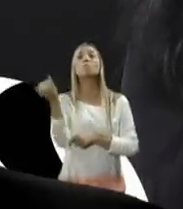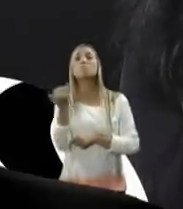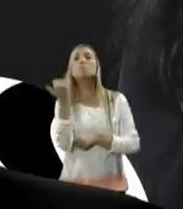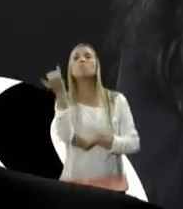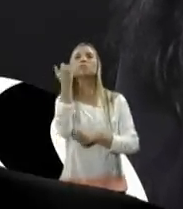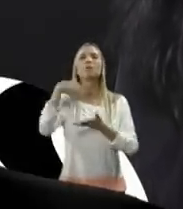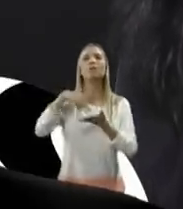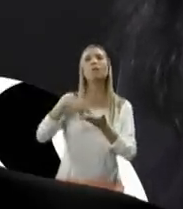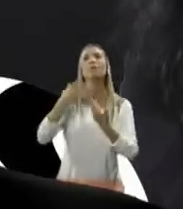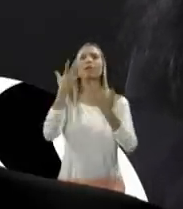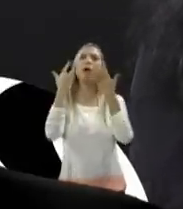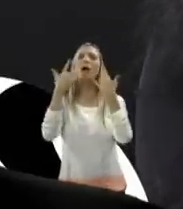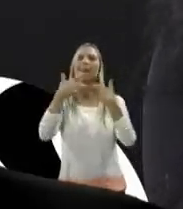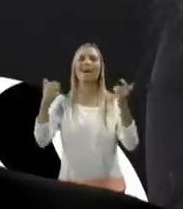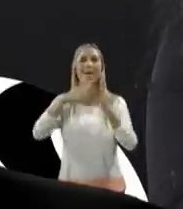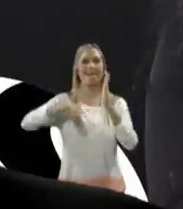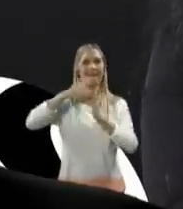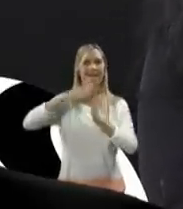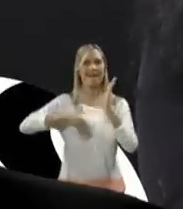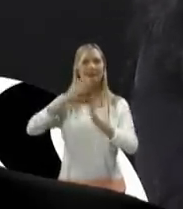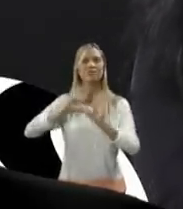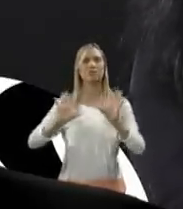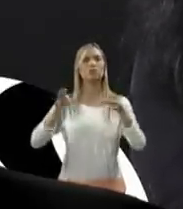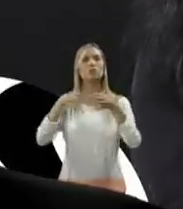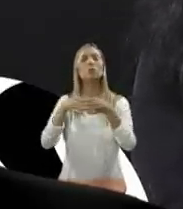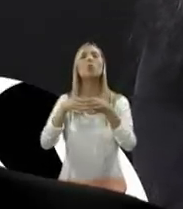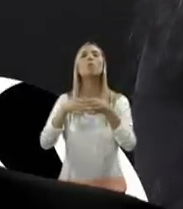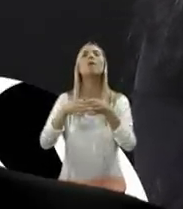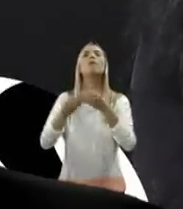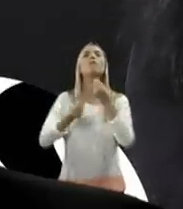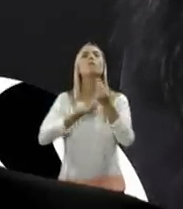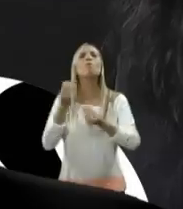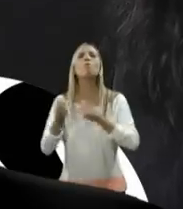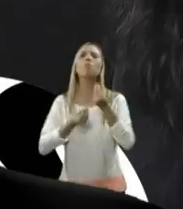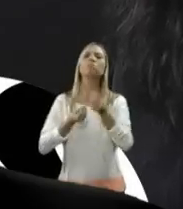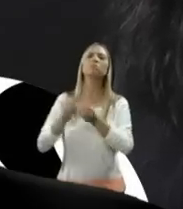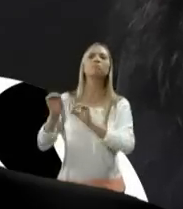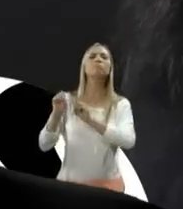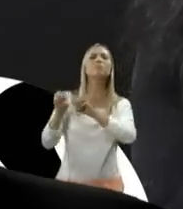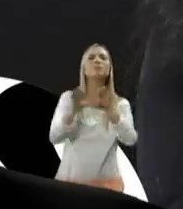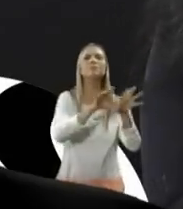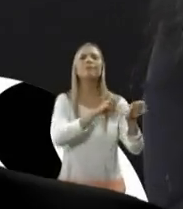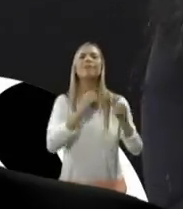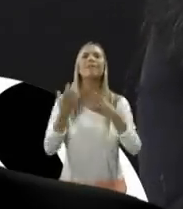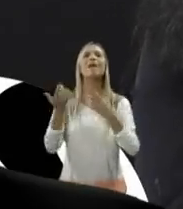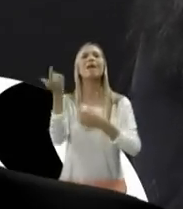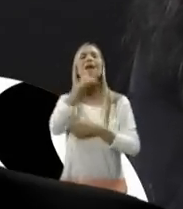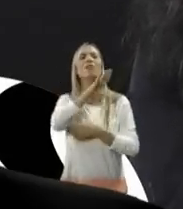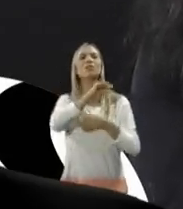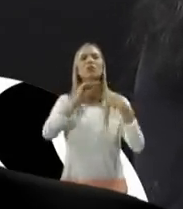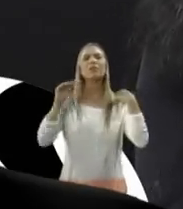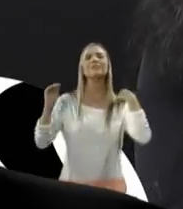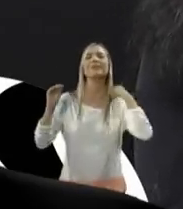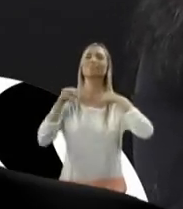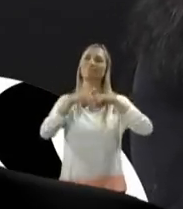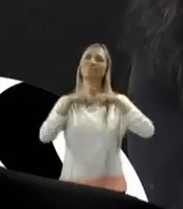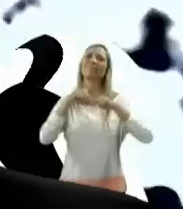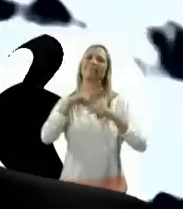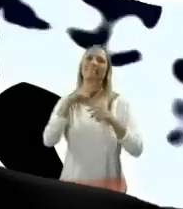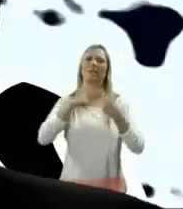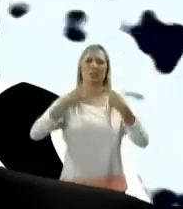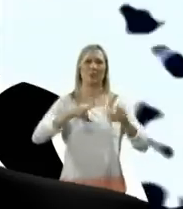das ONGs que trabalham com a formação artística de adolescentes em conflito com a